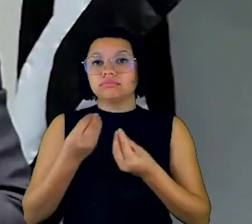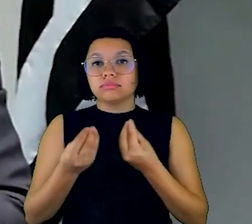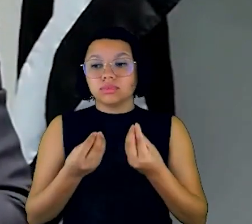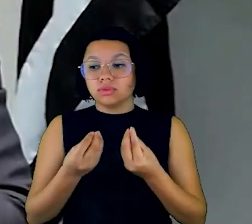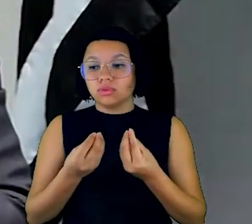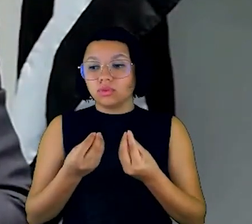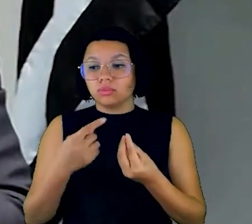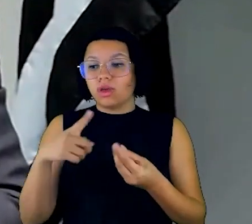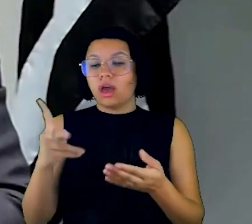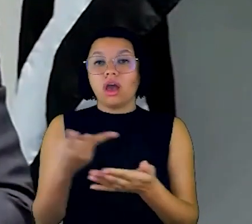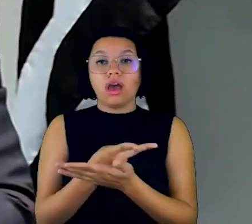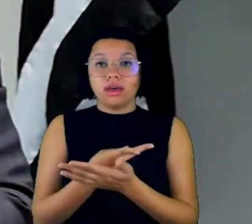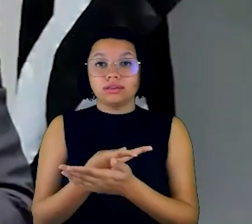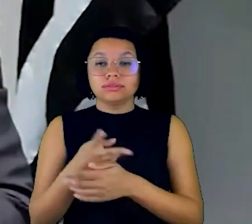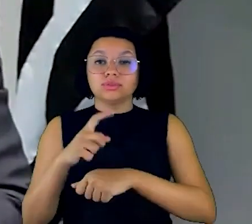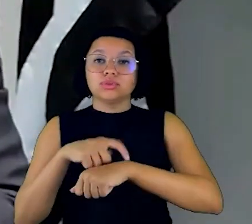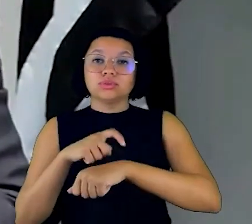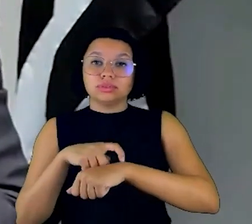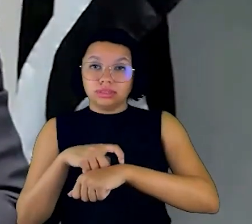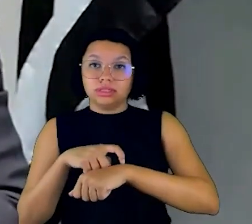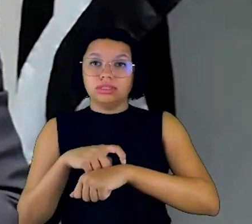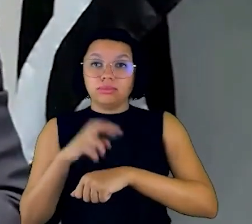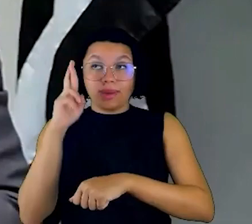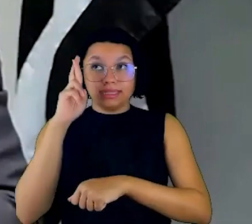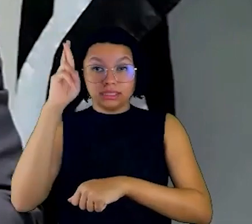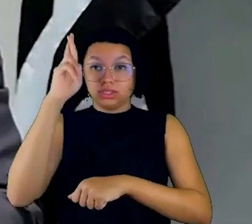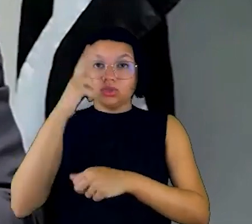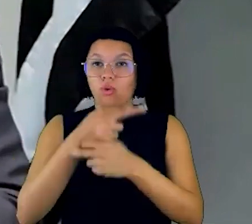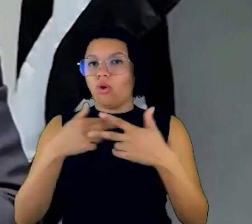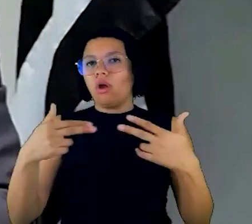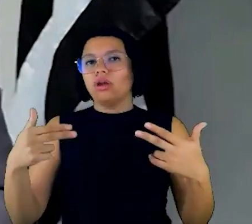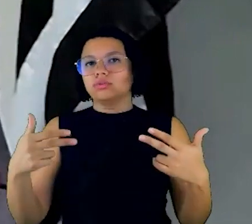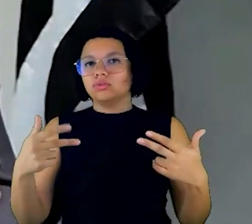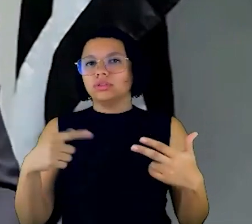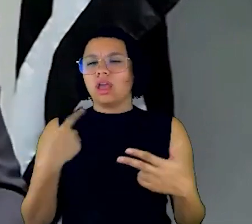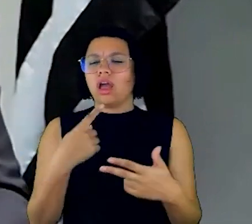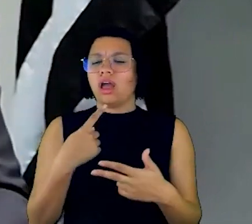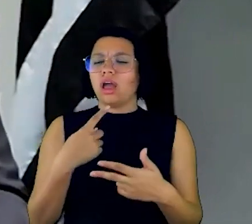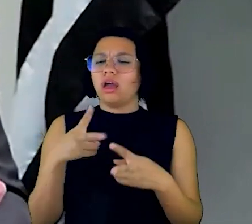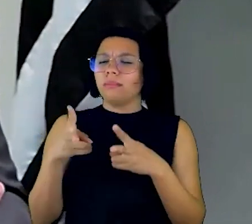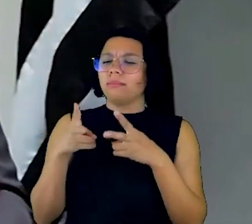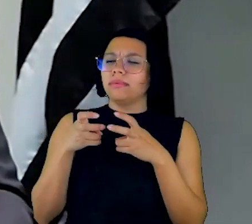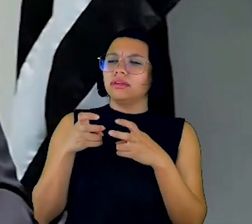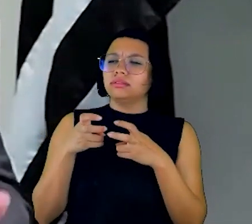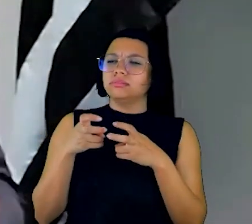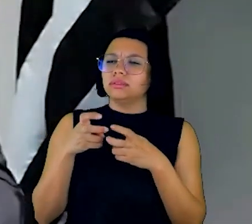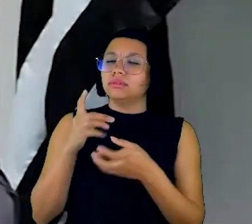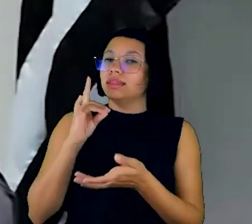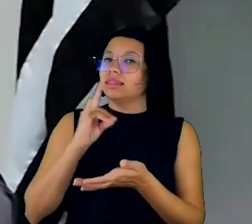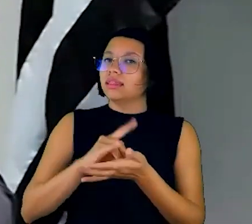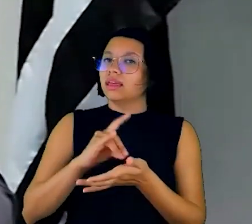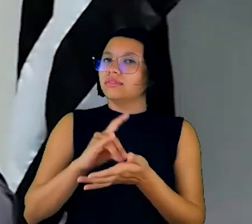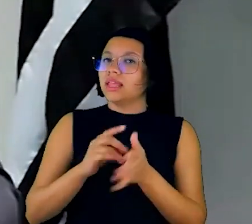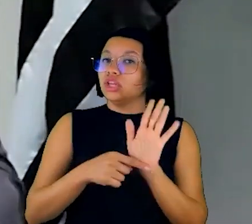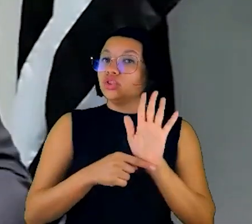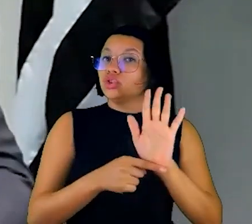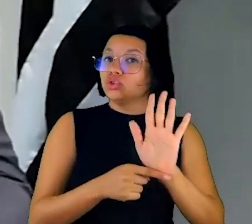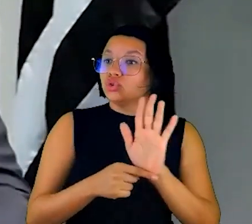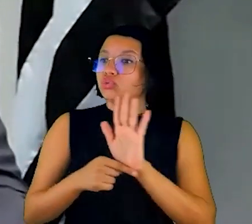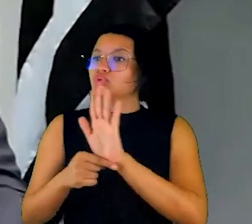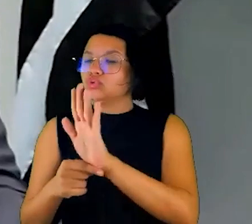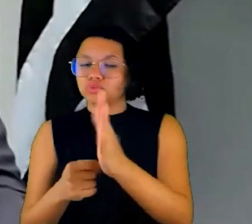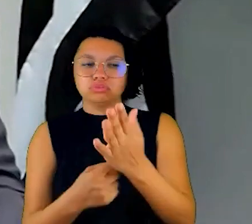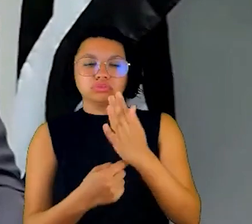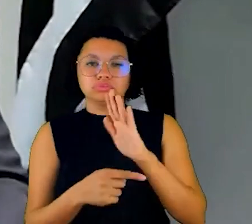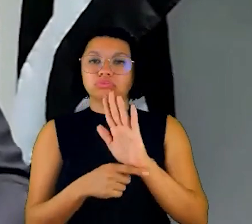como só ia acontecer, né, o tempo é senhor das coisas e nós percebemos que, de fato, cooperação é uma